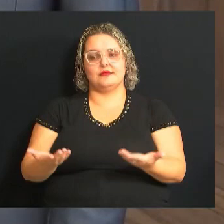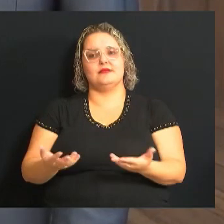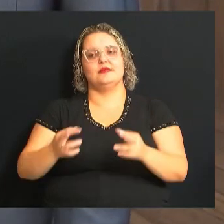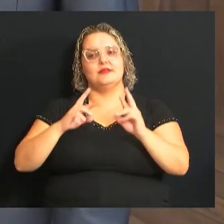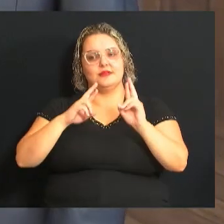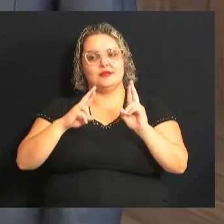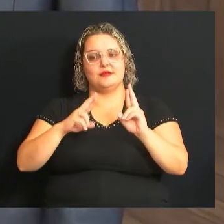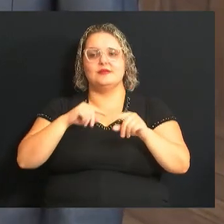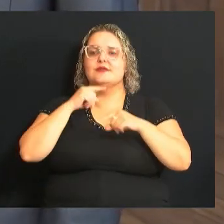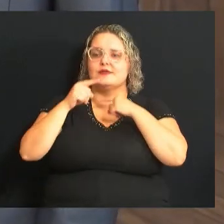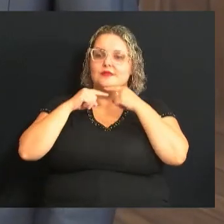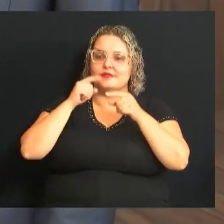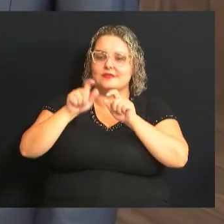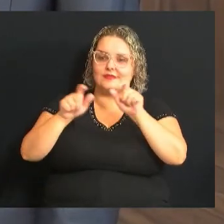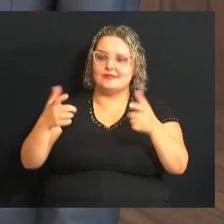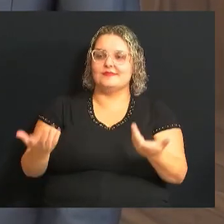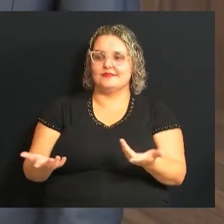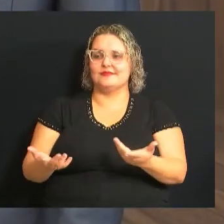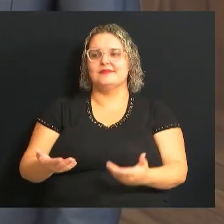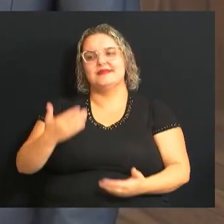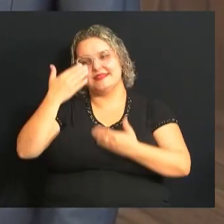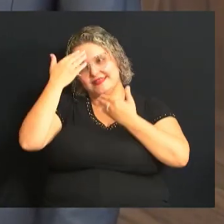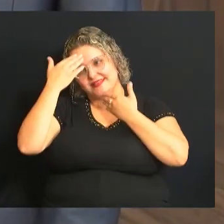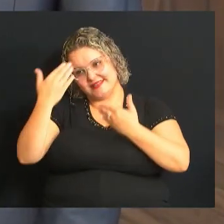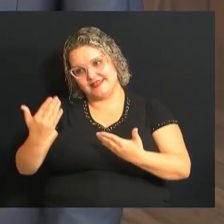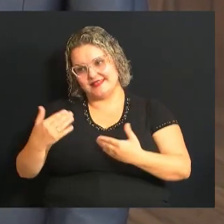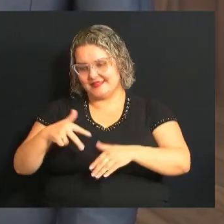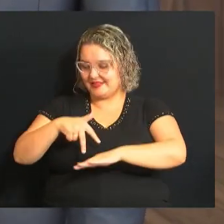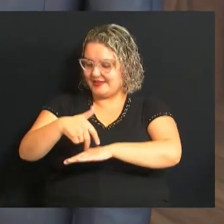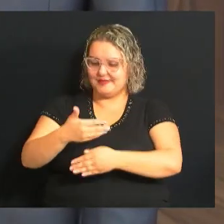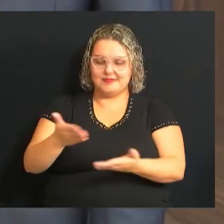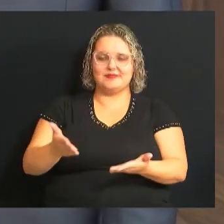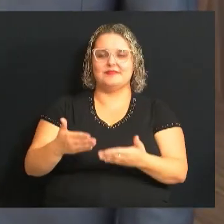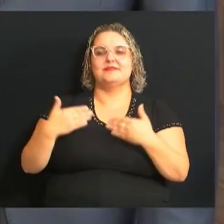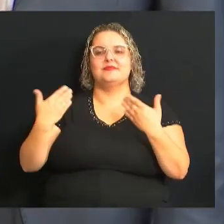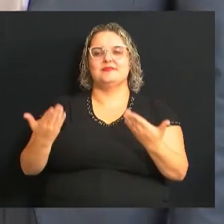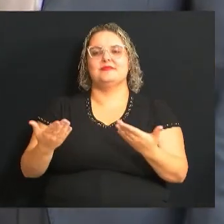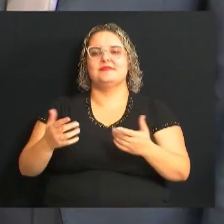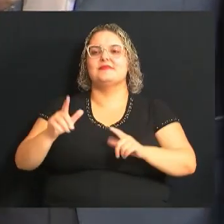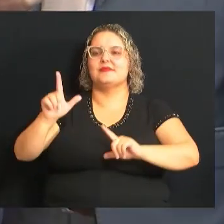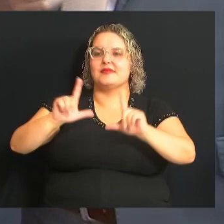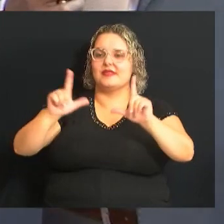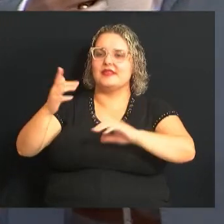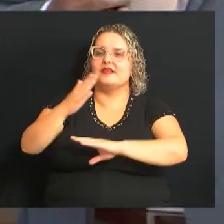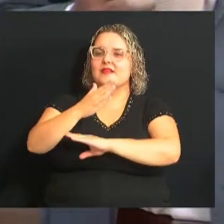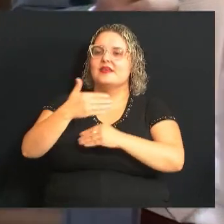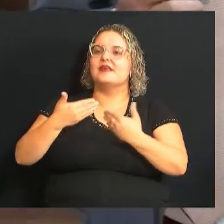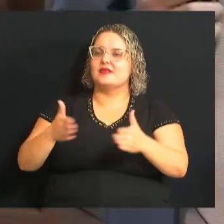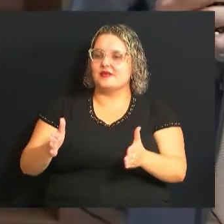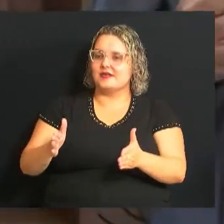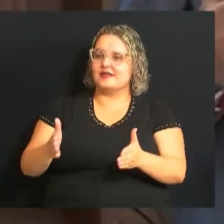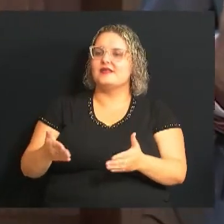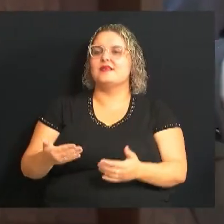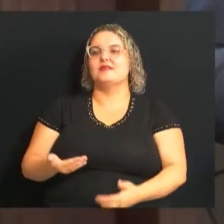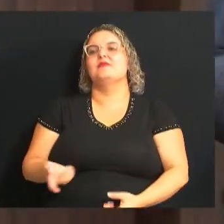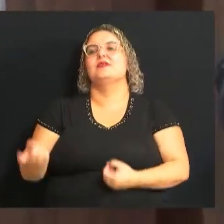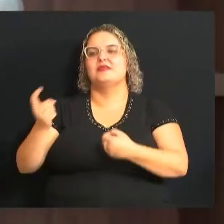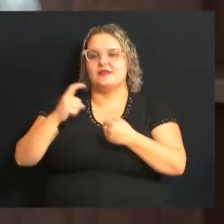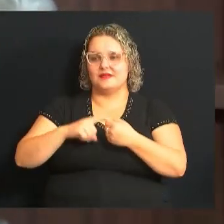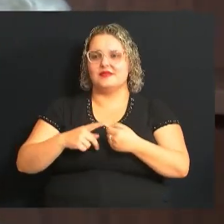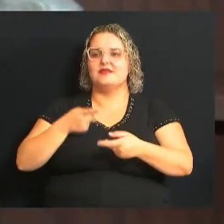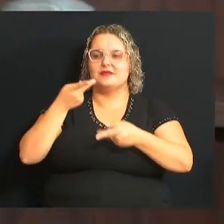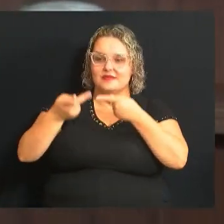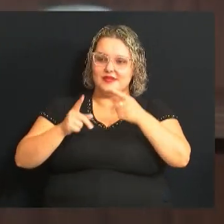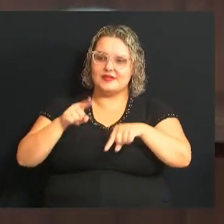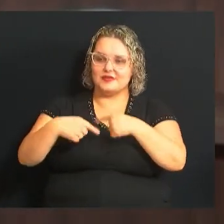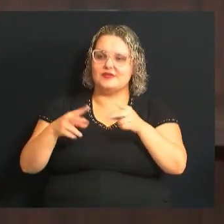tirado a dúvida do pessoal aí, né? Eu que agradeço, estamos à disposição. TV Câmara fica de portas abertas aí para você voltar e falar de um outro